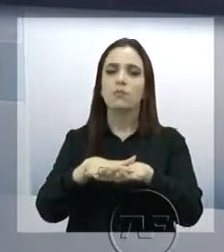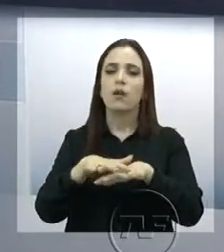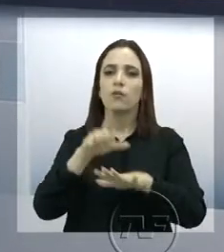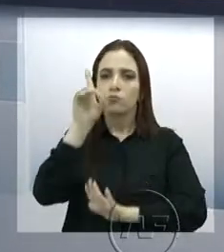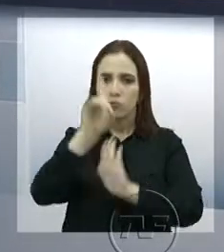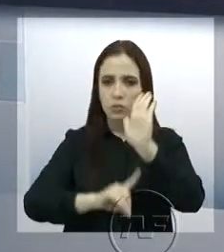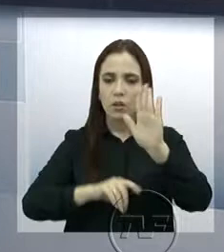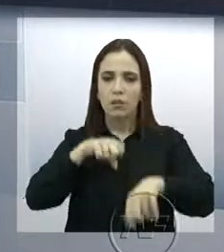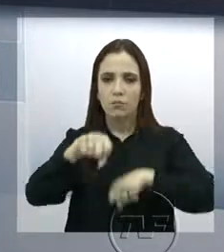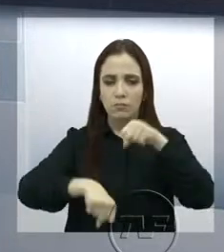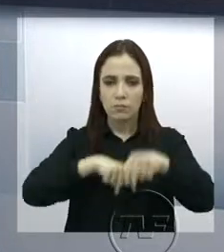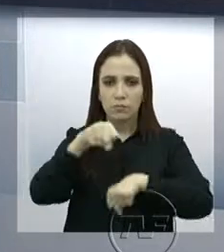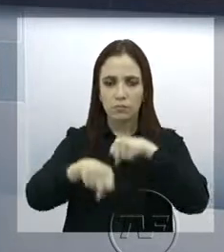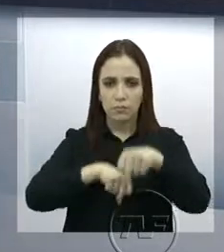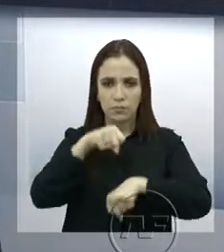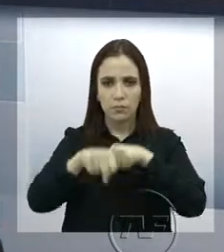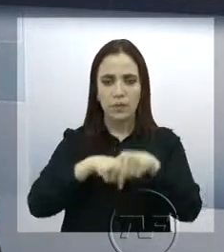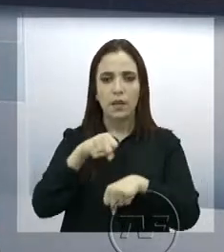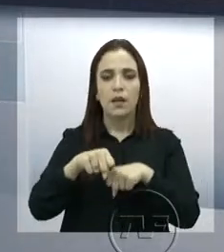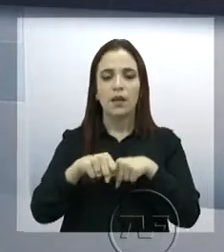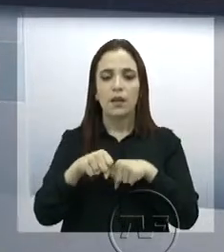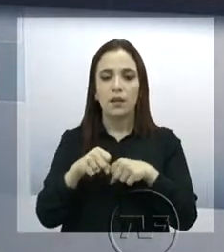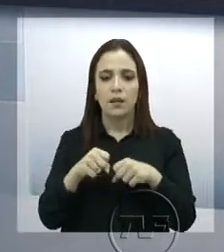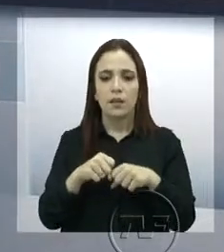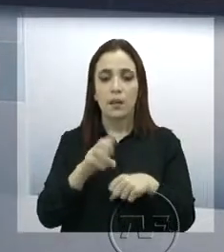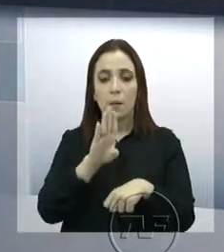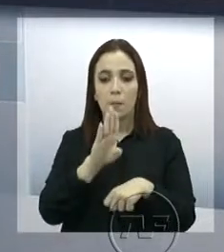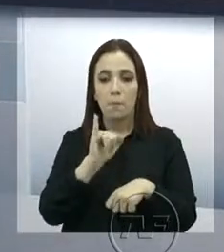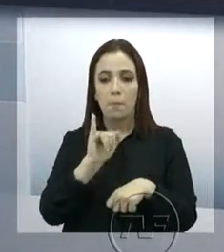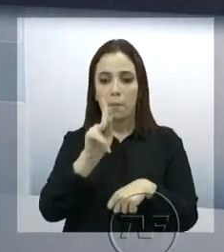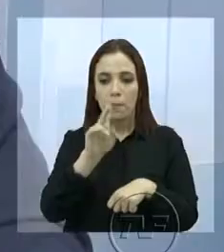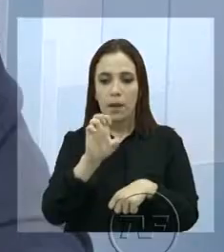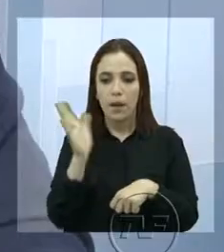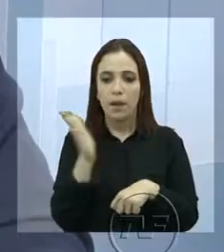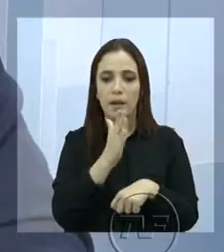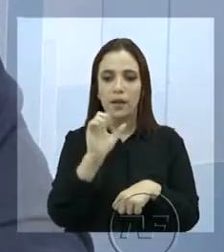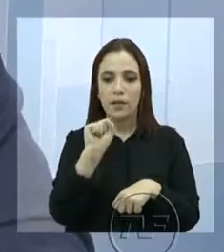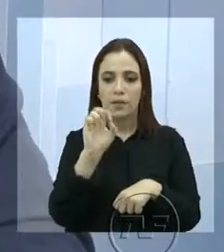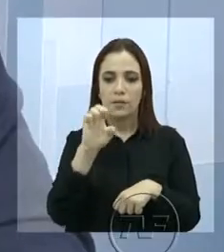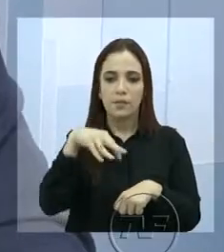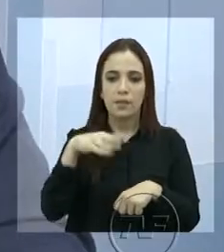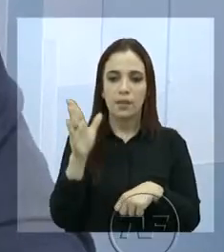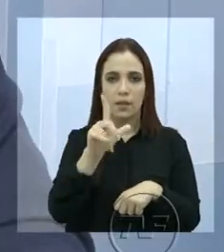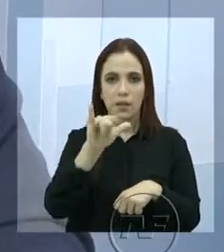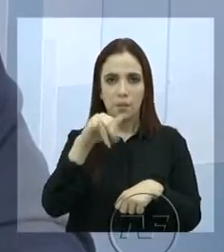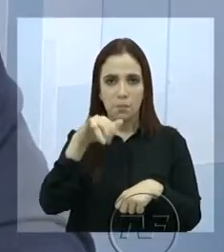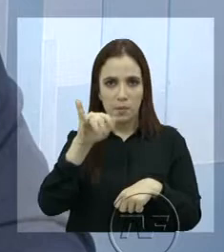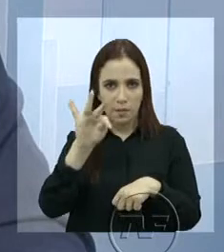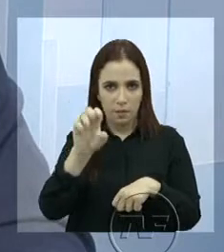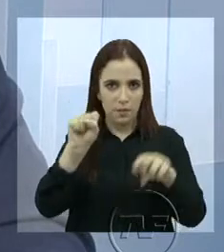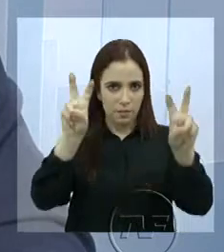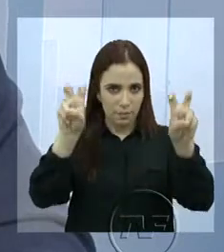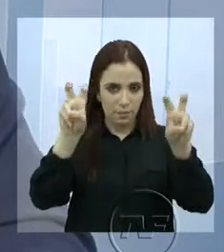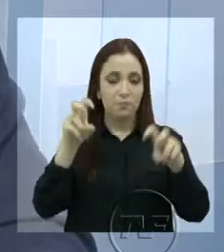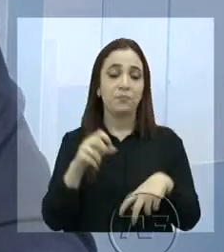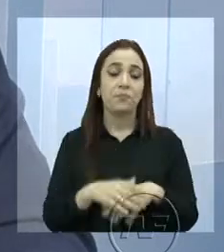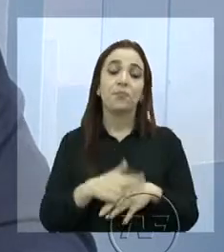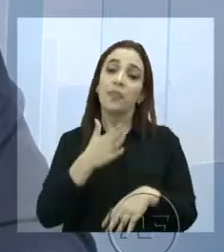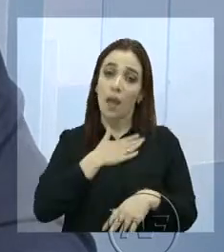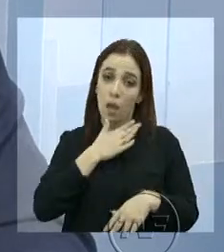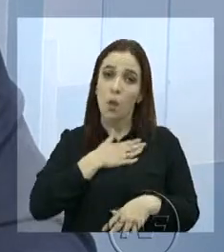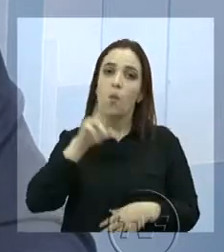pessoas a acessarem com o projeto Bike Sem Limites. O Bike Sem Limites, eu Eu ando de bicicleta, eu uso